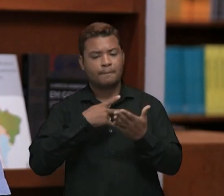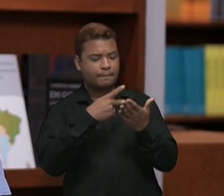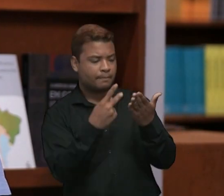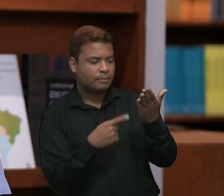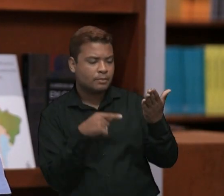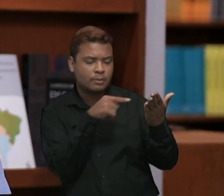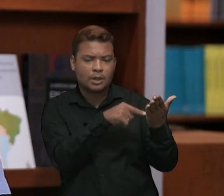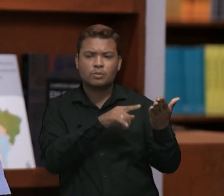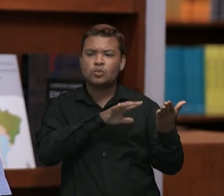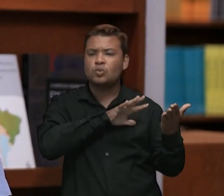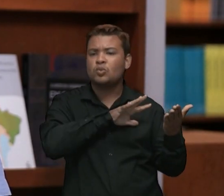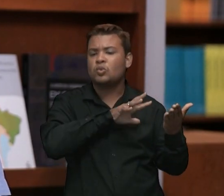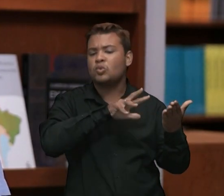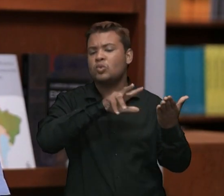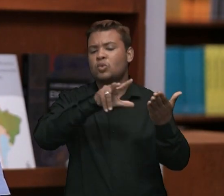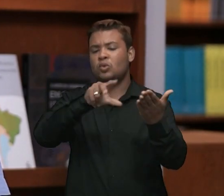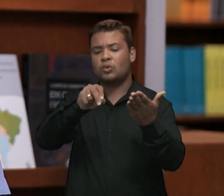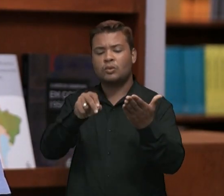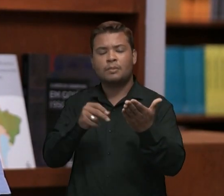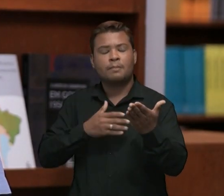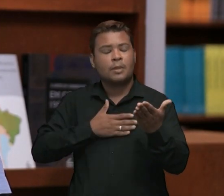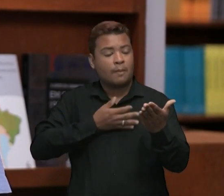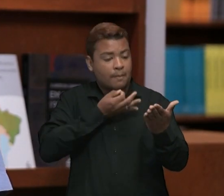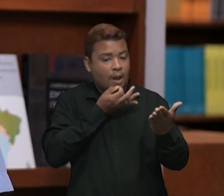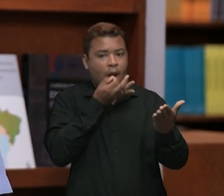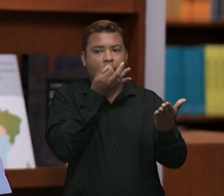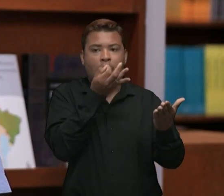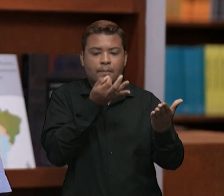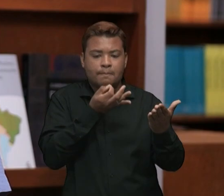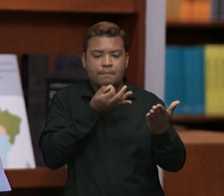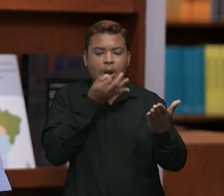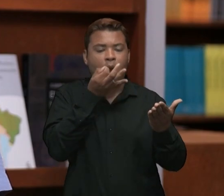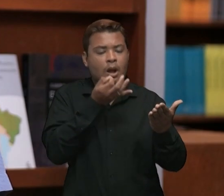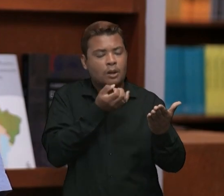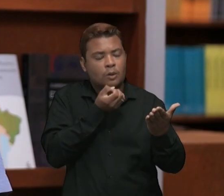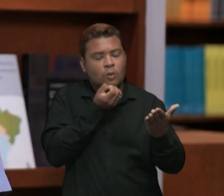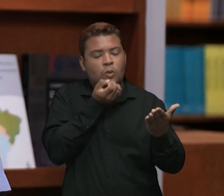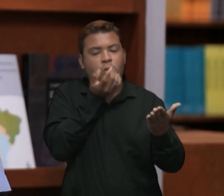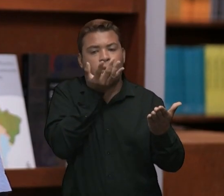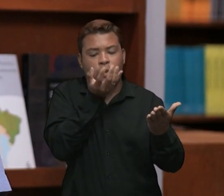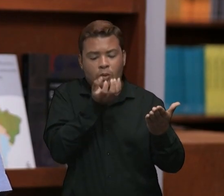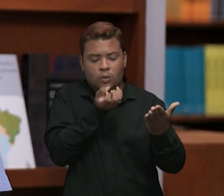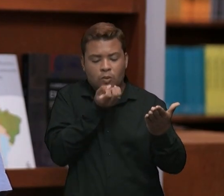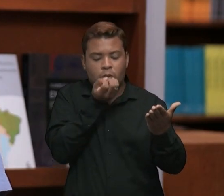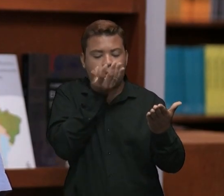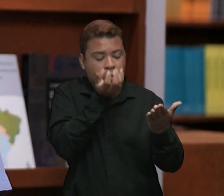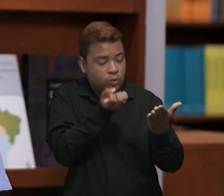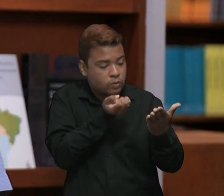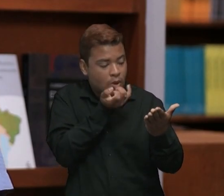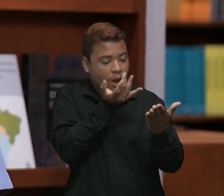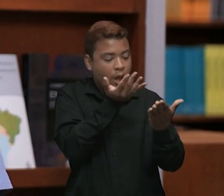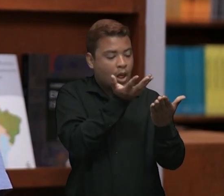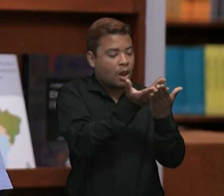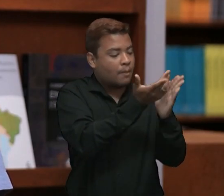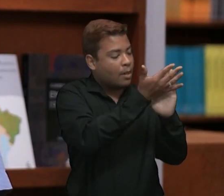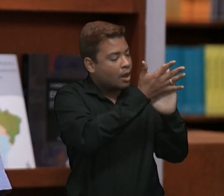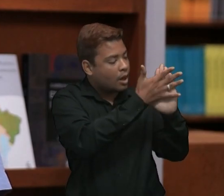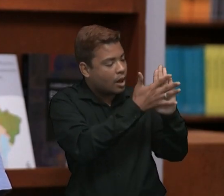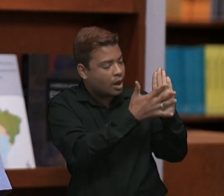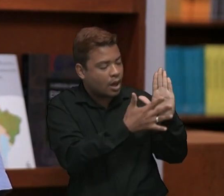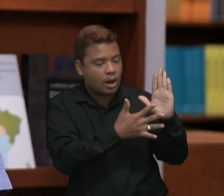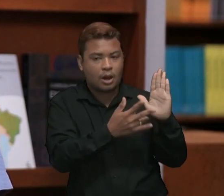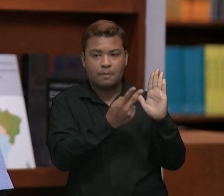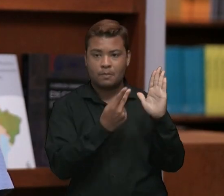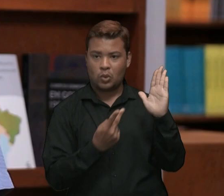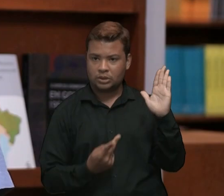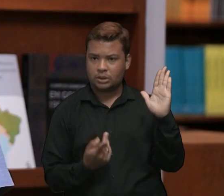seu todo são o meu som. O meu sopro está neles. Não está a boca que o